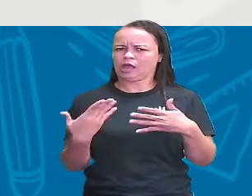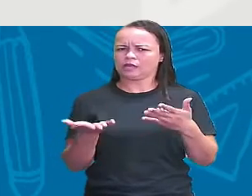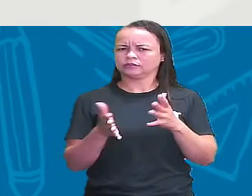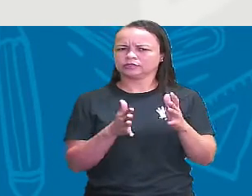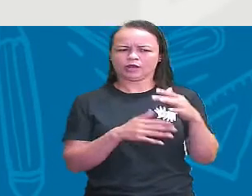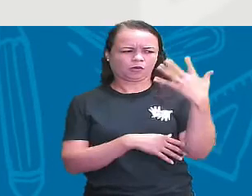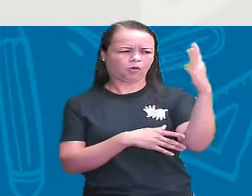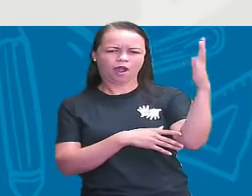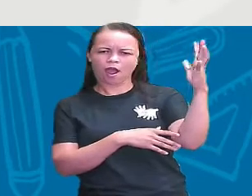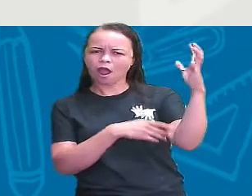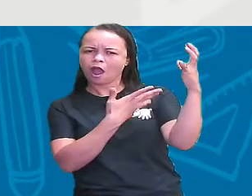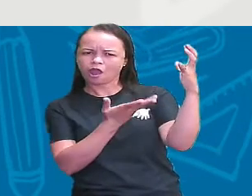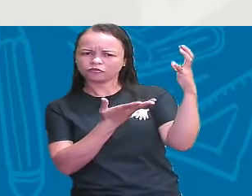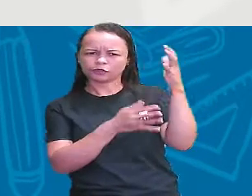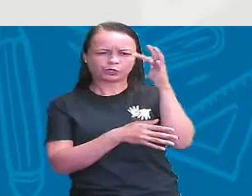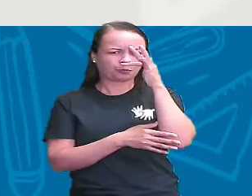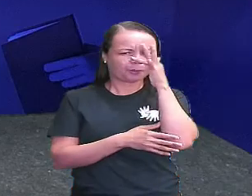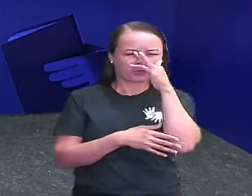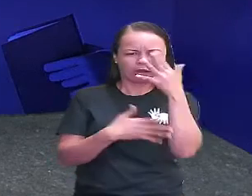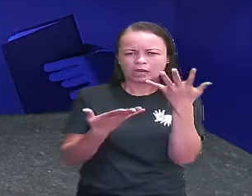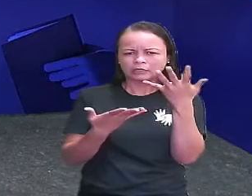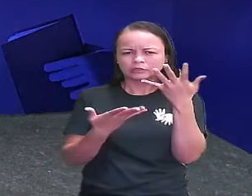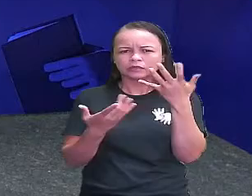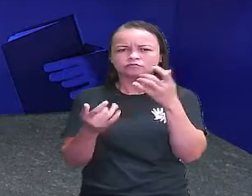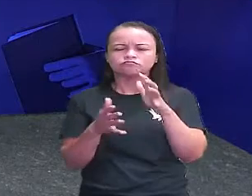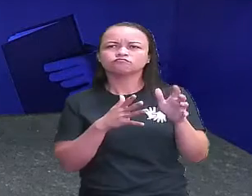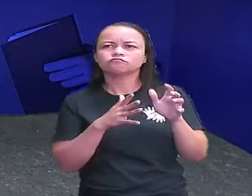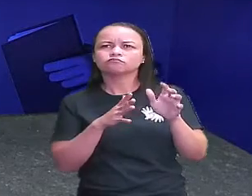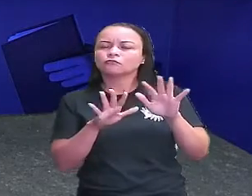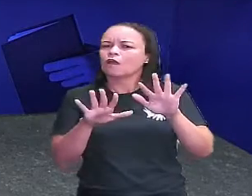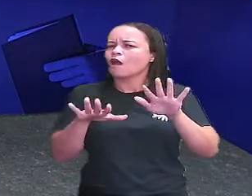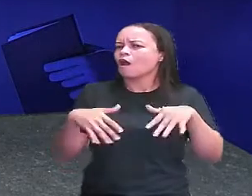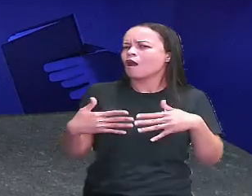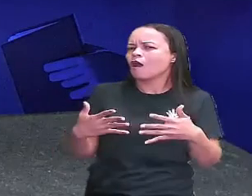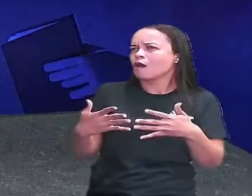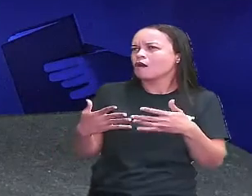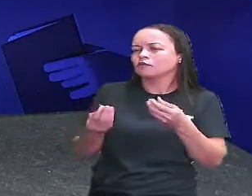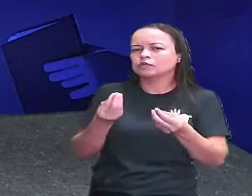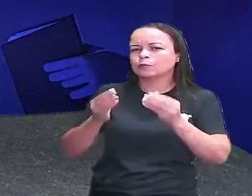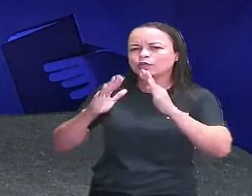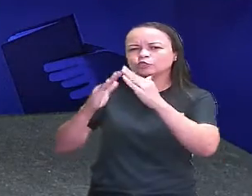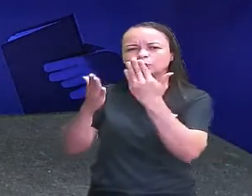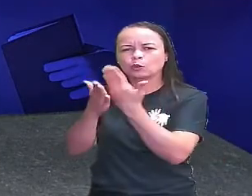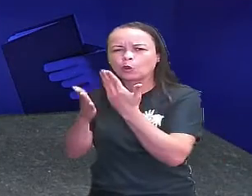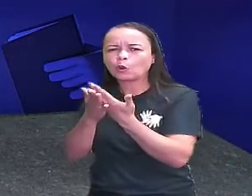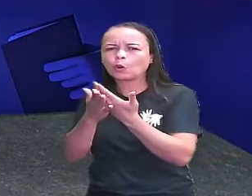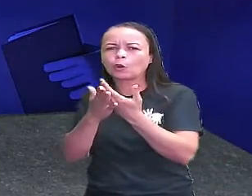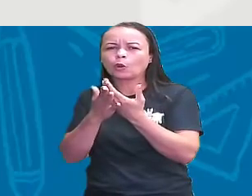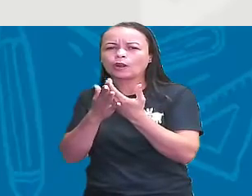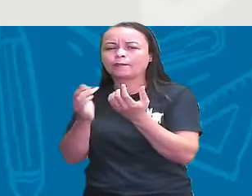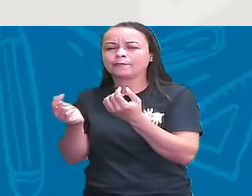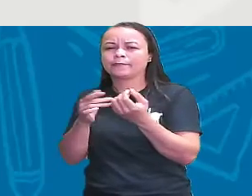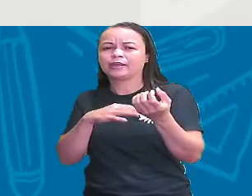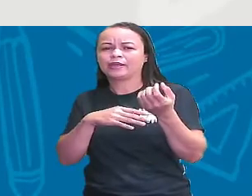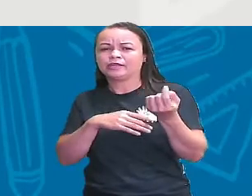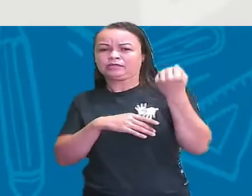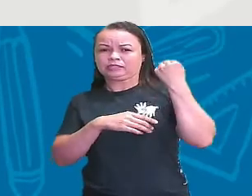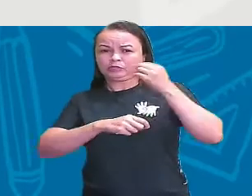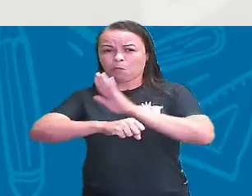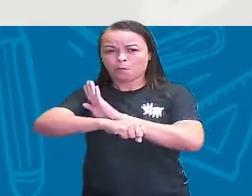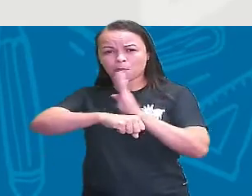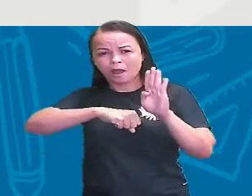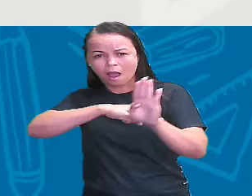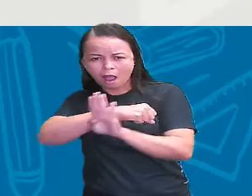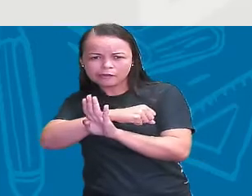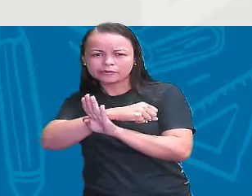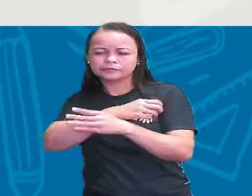Aquela árvore que está há muito tempo ali? Ah, não! Será aquela escola muito antiga naquele bairro? E aí?